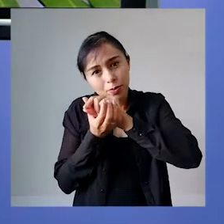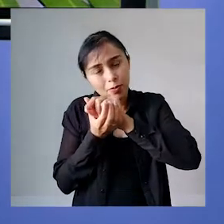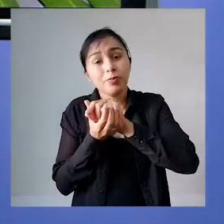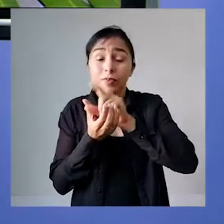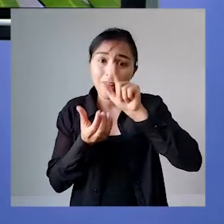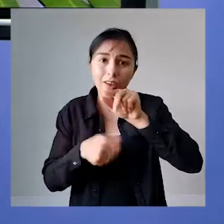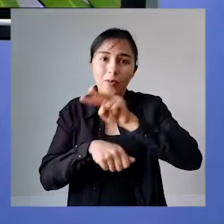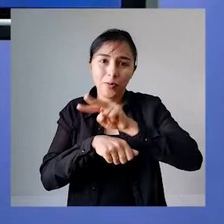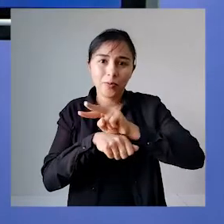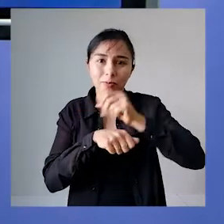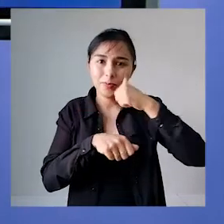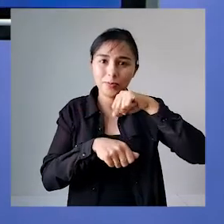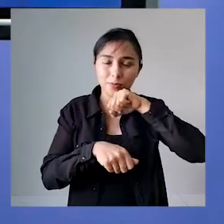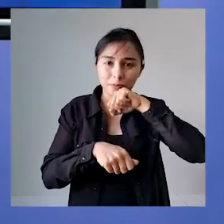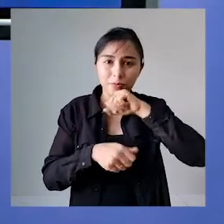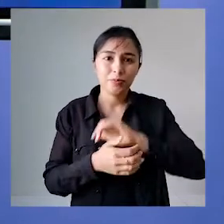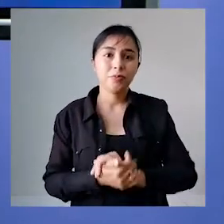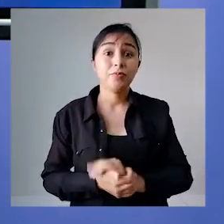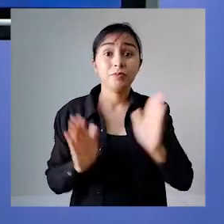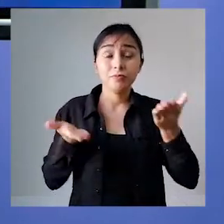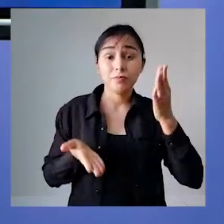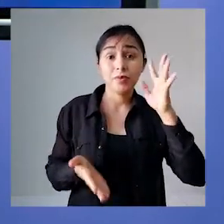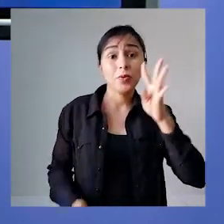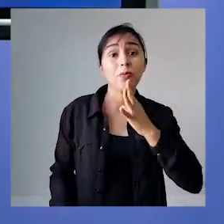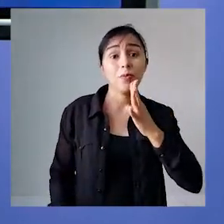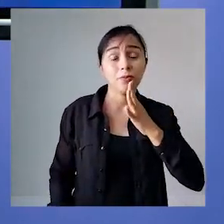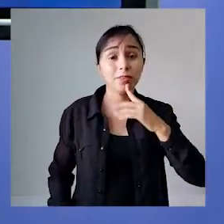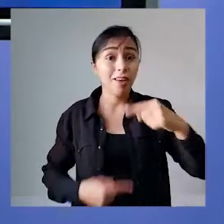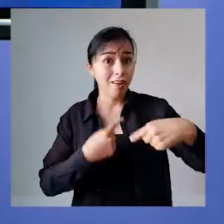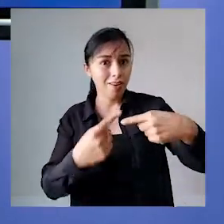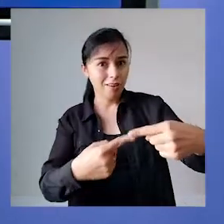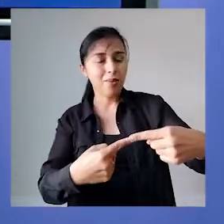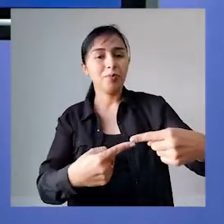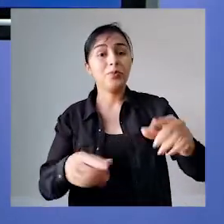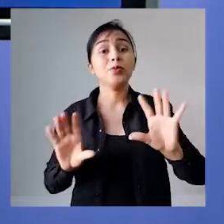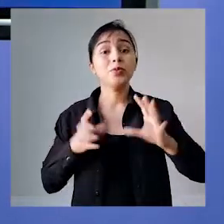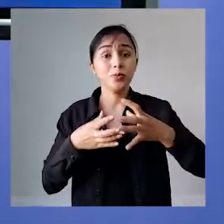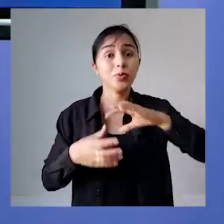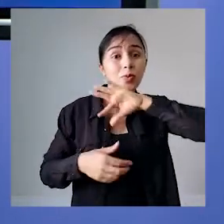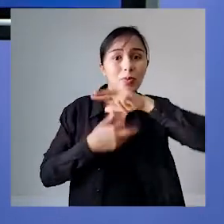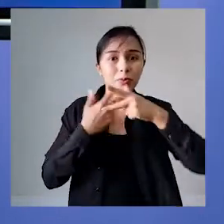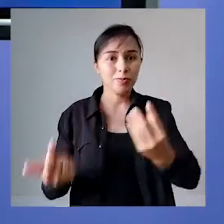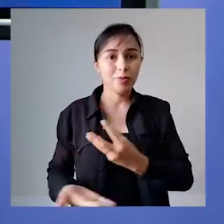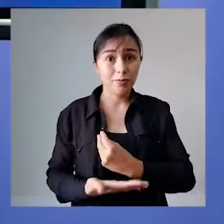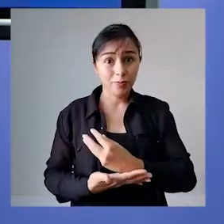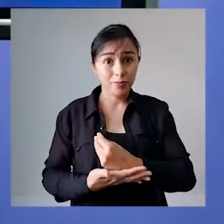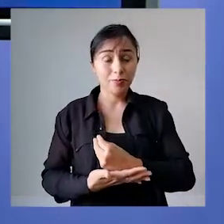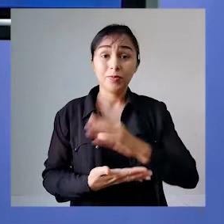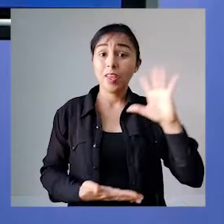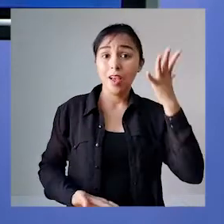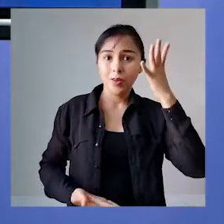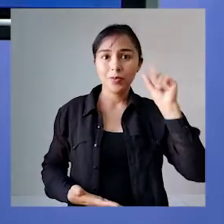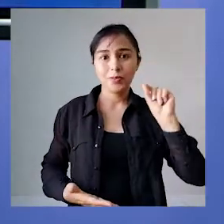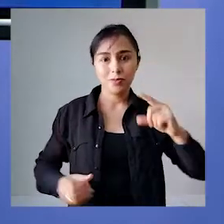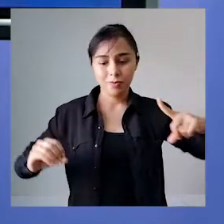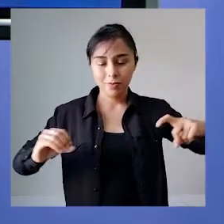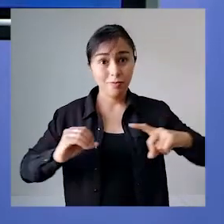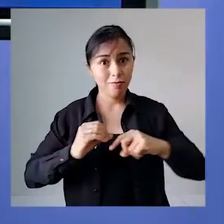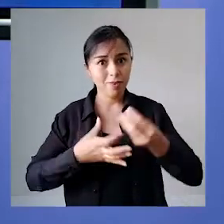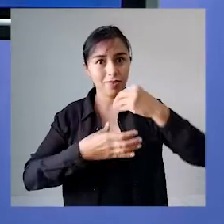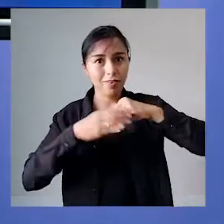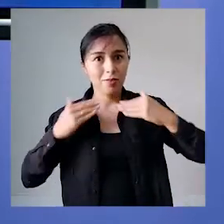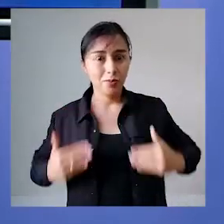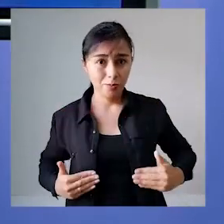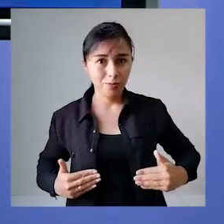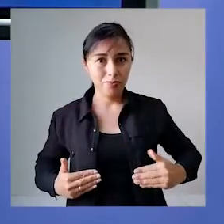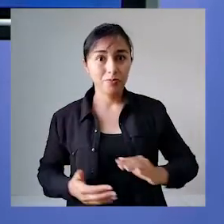conhecer a reprodução dos mamíferos? Os mamíferos possuem a fecundação interna, possuem sexo separado, ou seja, nós